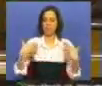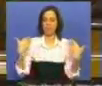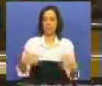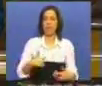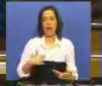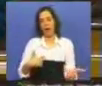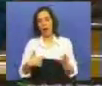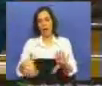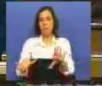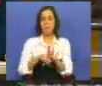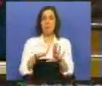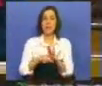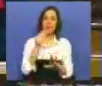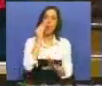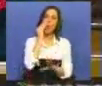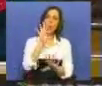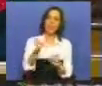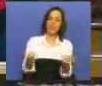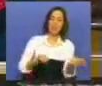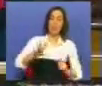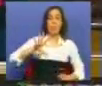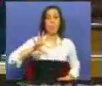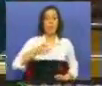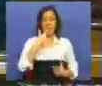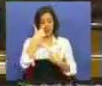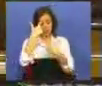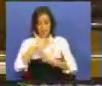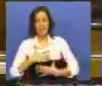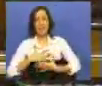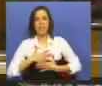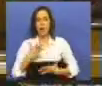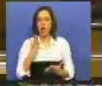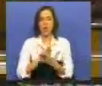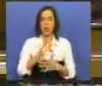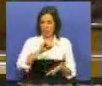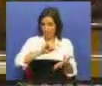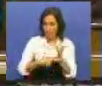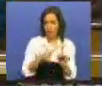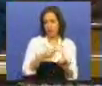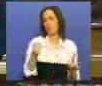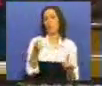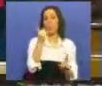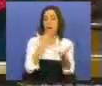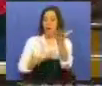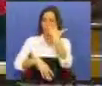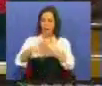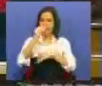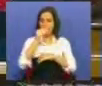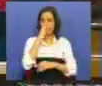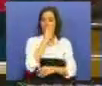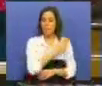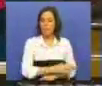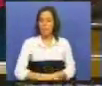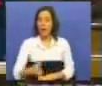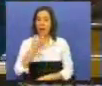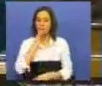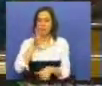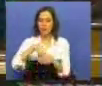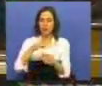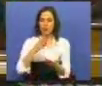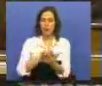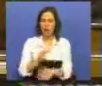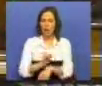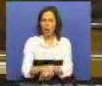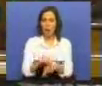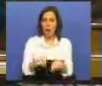de participar na gestão do país. A cidadania não se estuda para um teste, aprende-se exercendo-a na escola desde